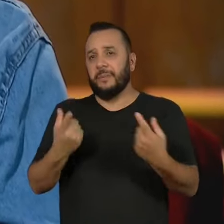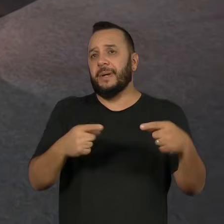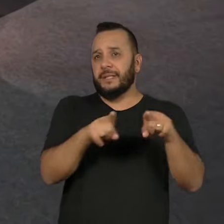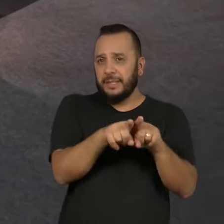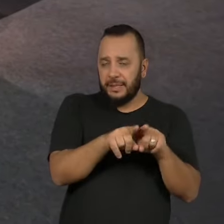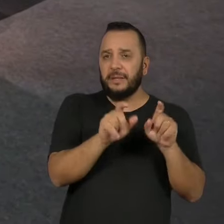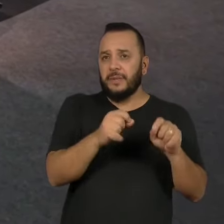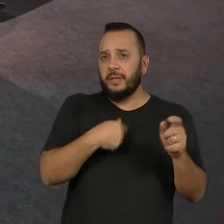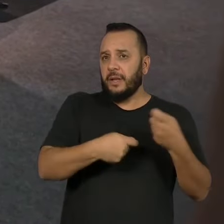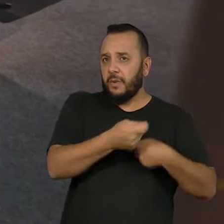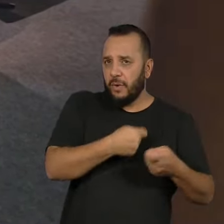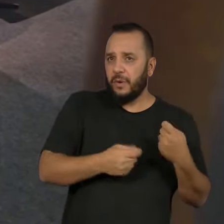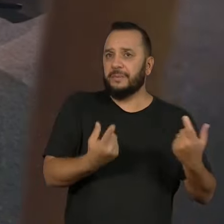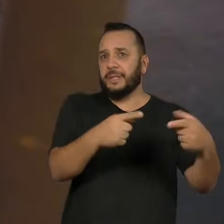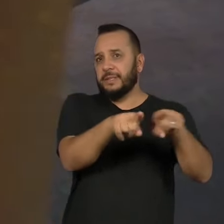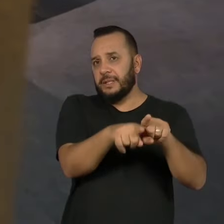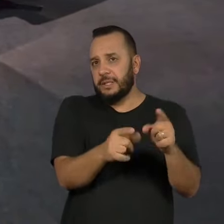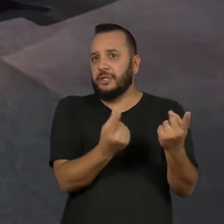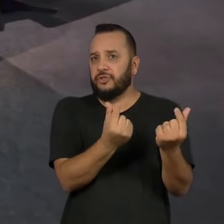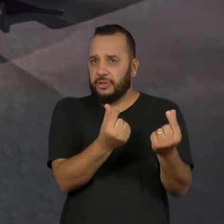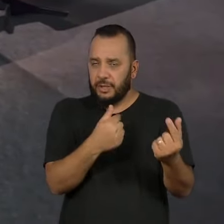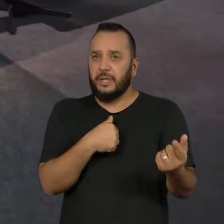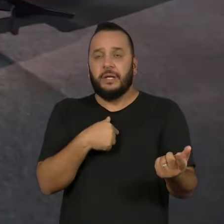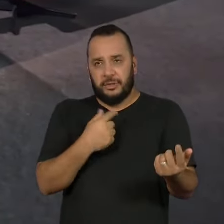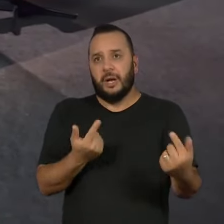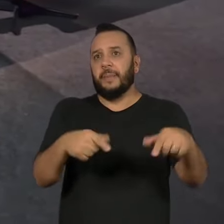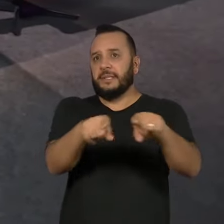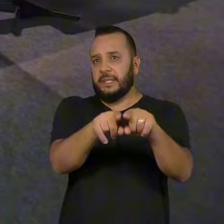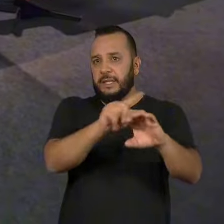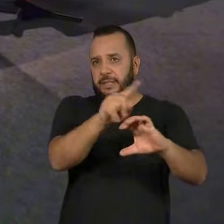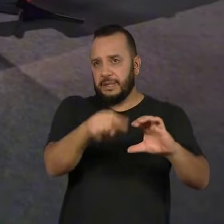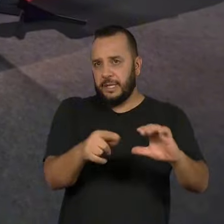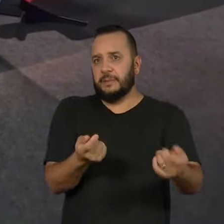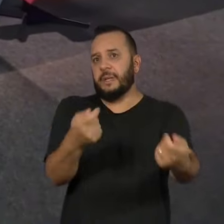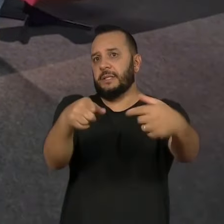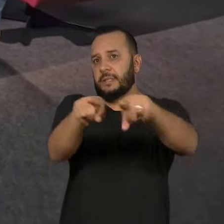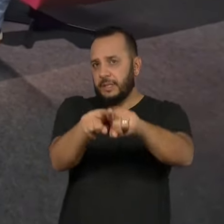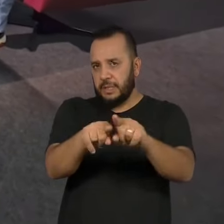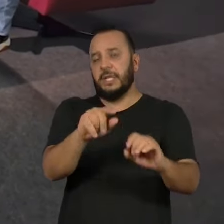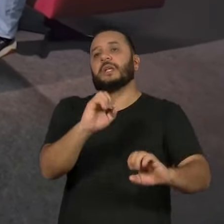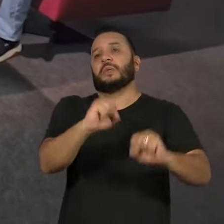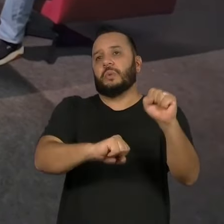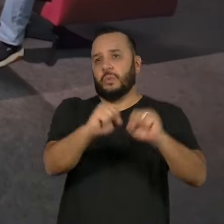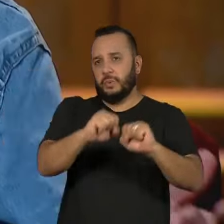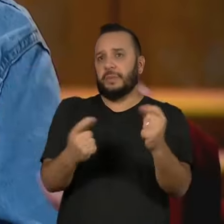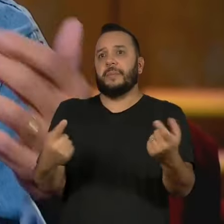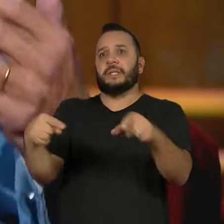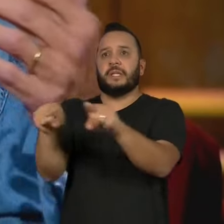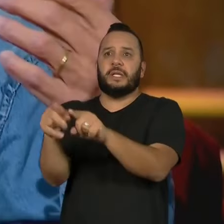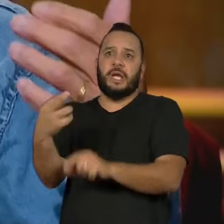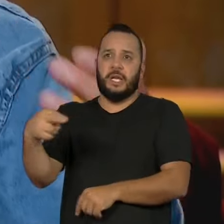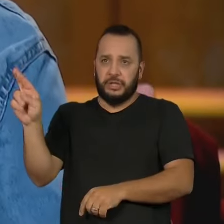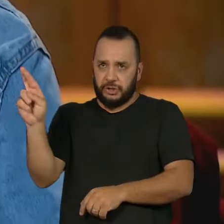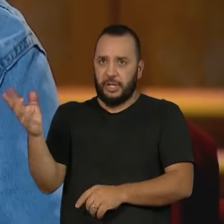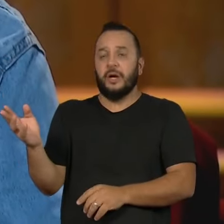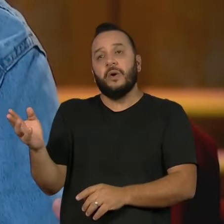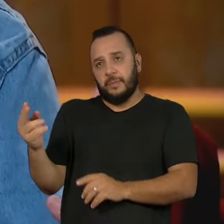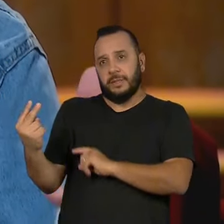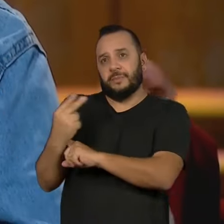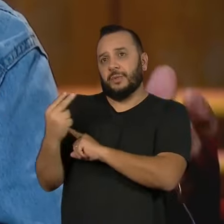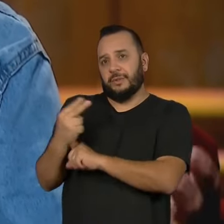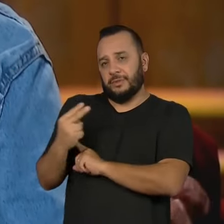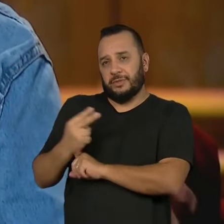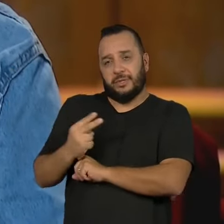dinheiro é uma parceria fez negócio com a ciência com a aigi seeger espiritualmente